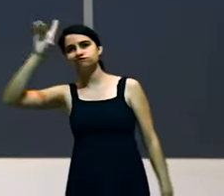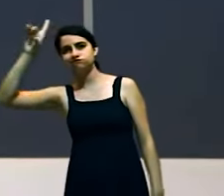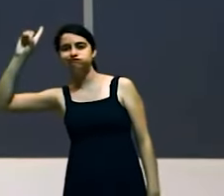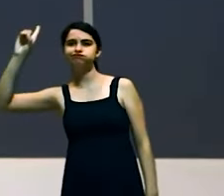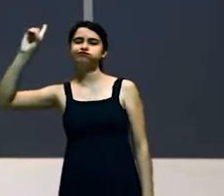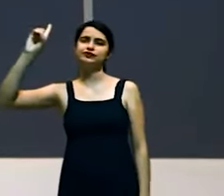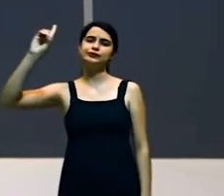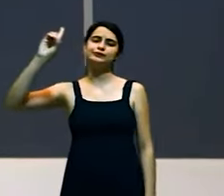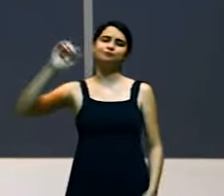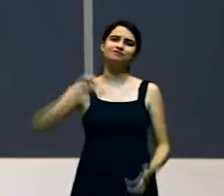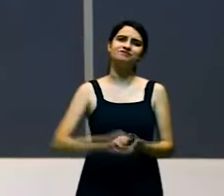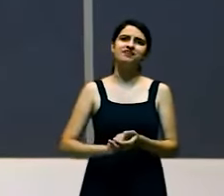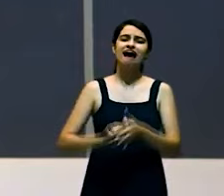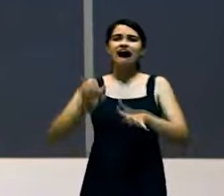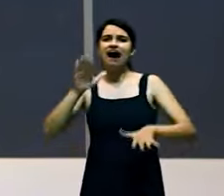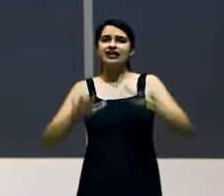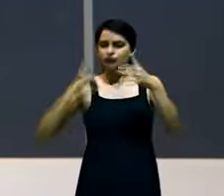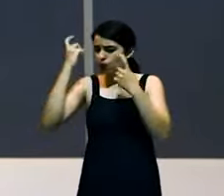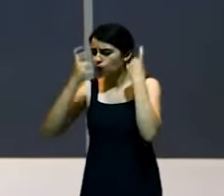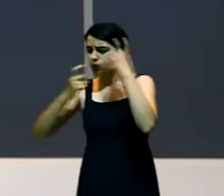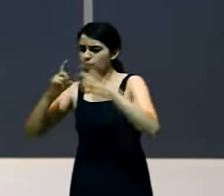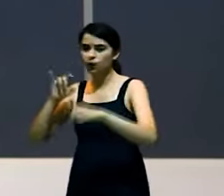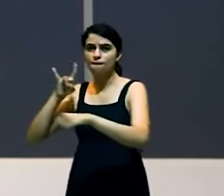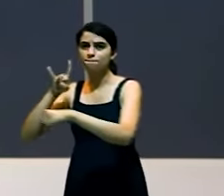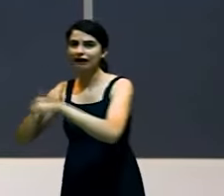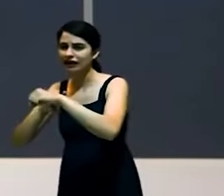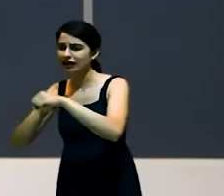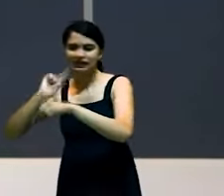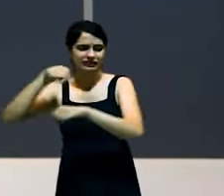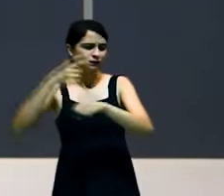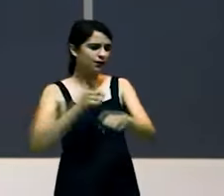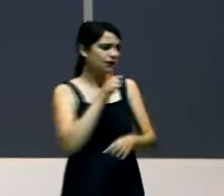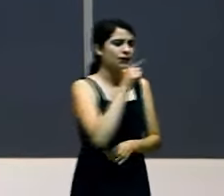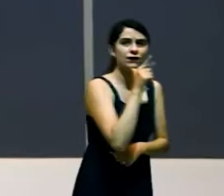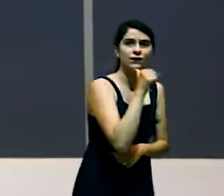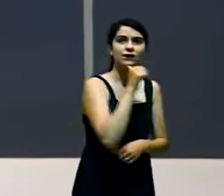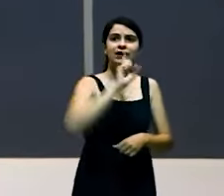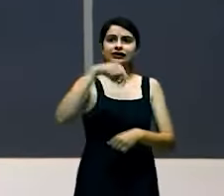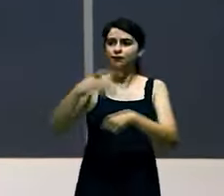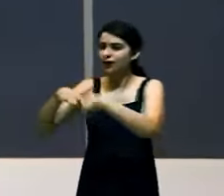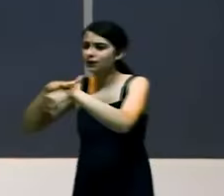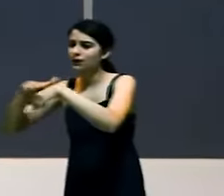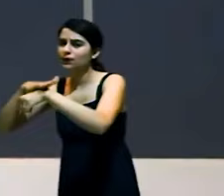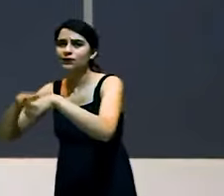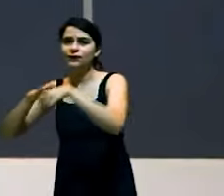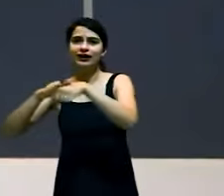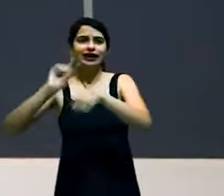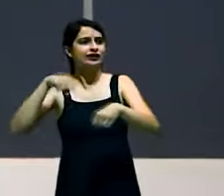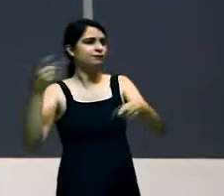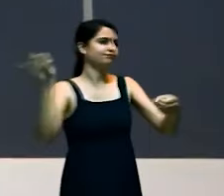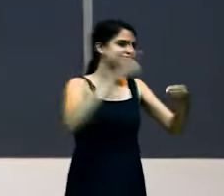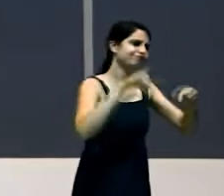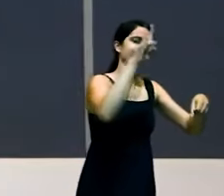É um senta, um levanta, um bebe água, um vai no banheiro, um para em frente do banheiro, conversa com o diácono, depois vai no banheiro de